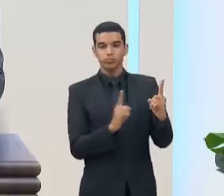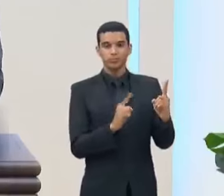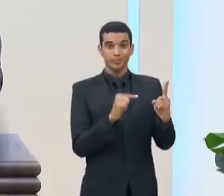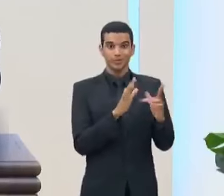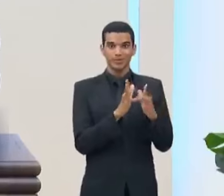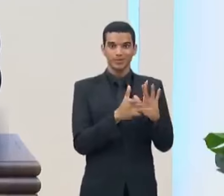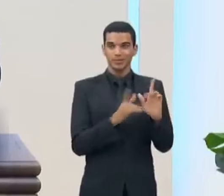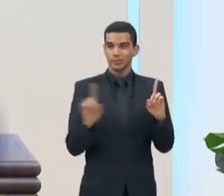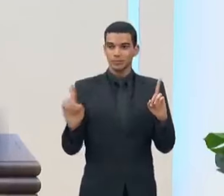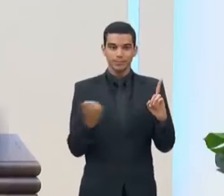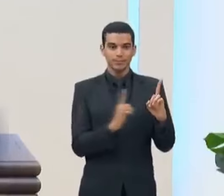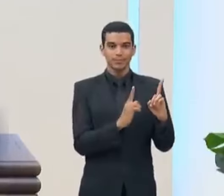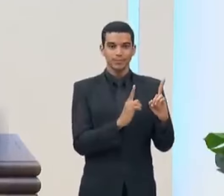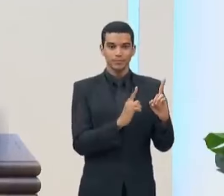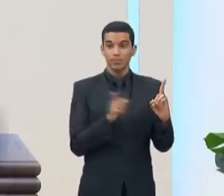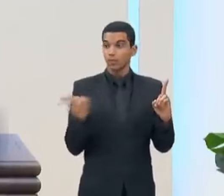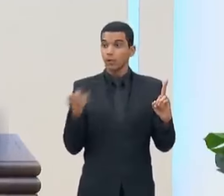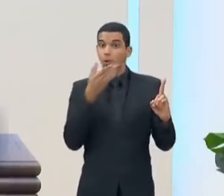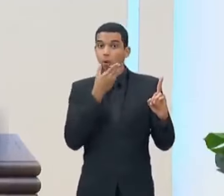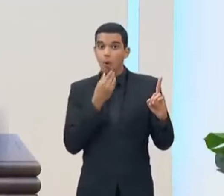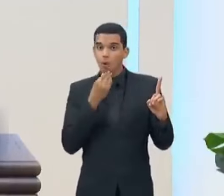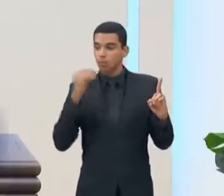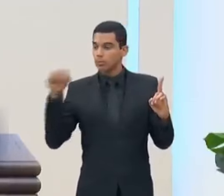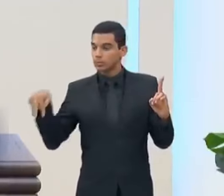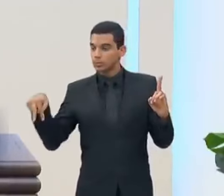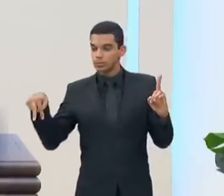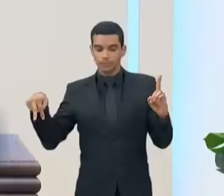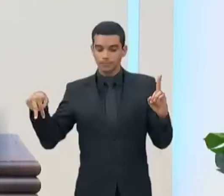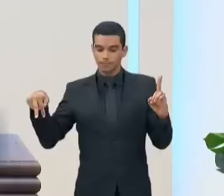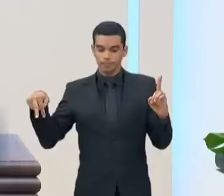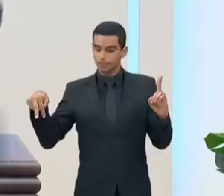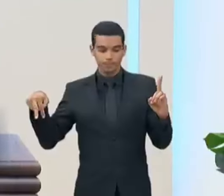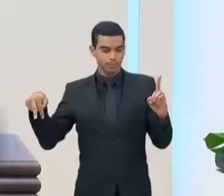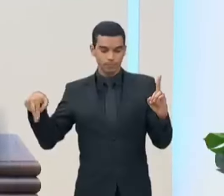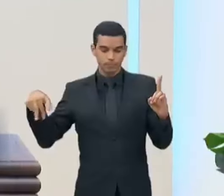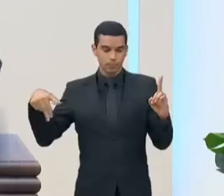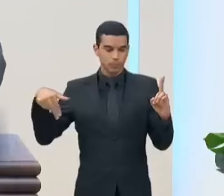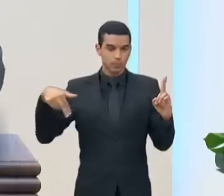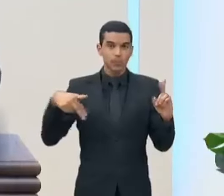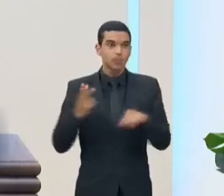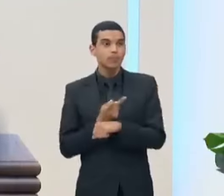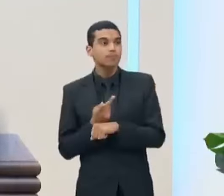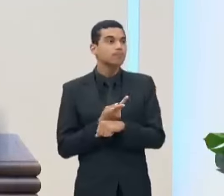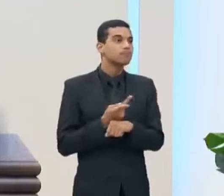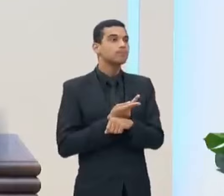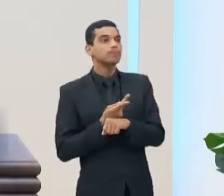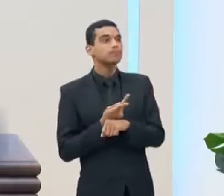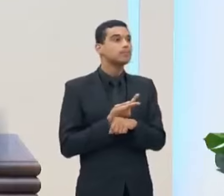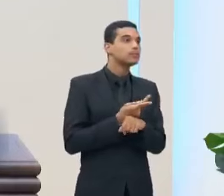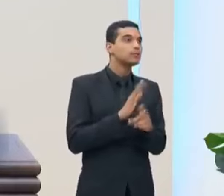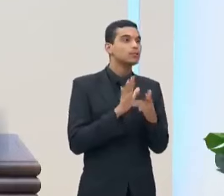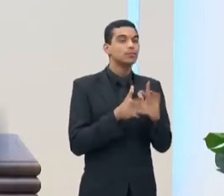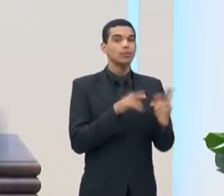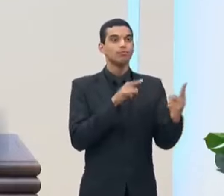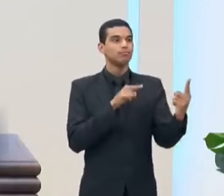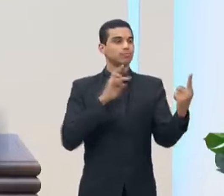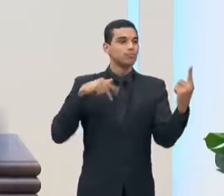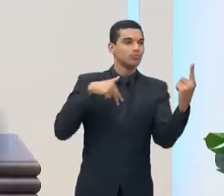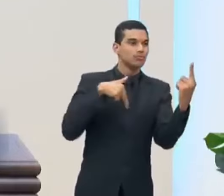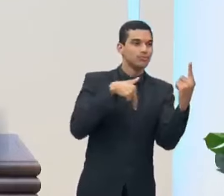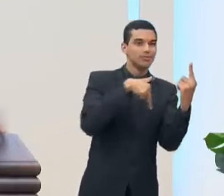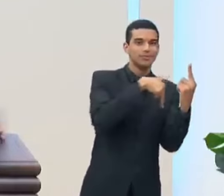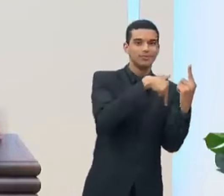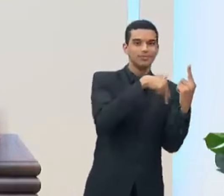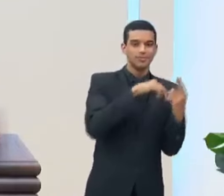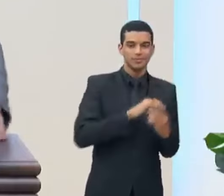aproximou de Jesus. Ele sai do lugar onde está, procura Jesus e se aproxima de